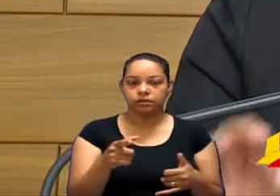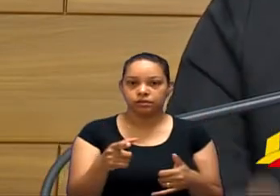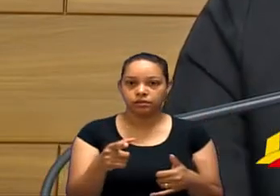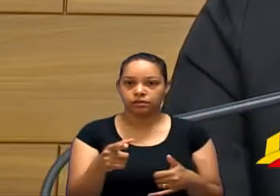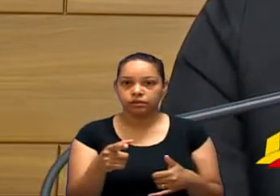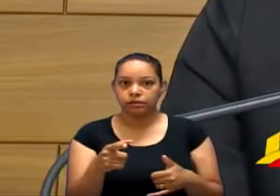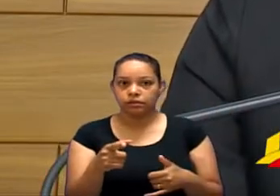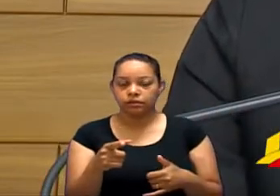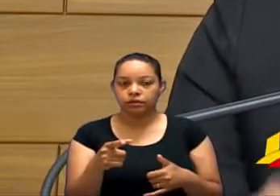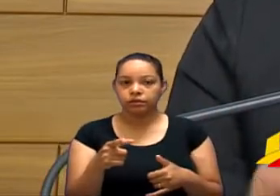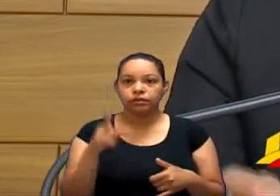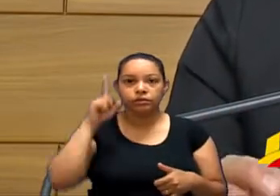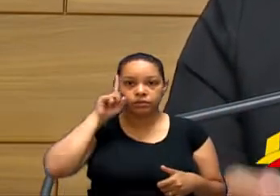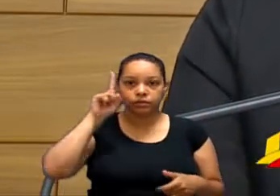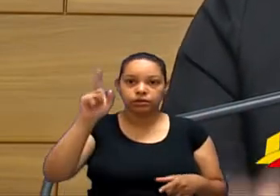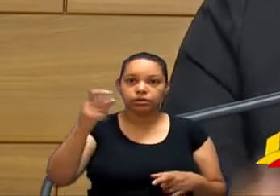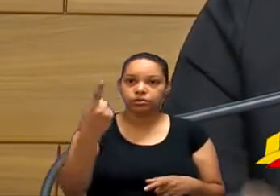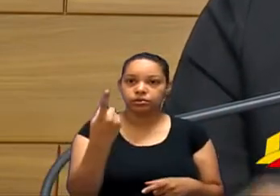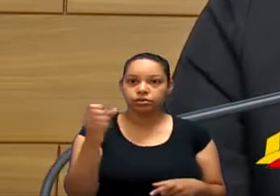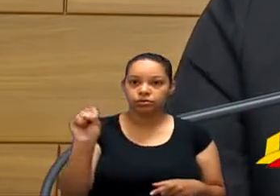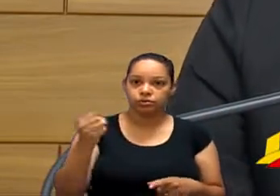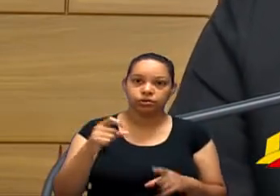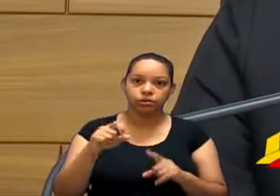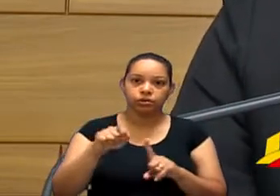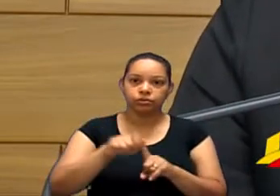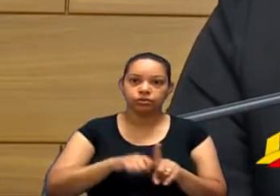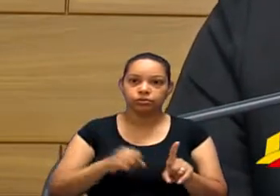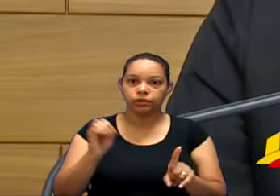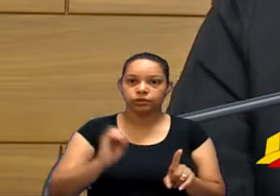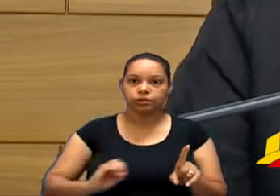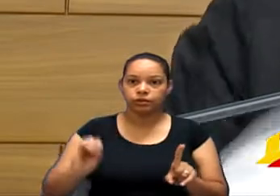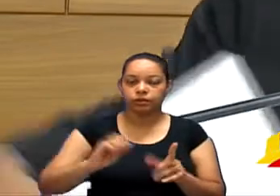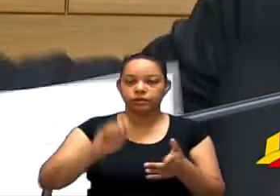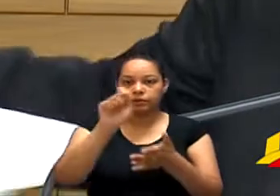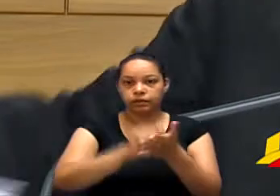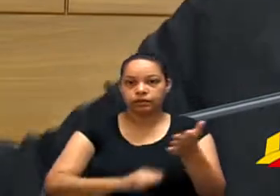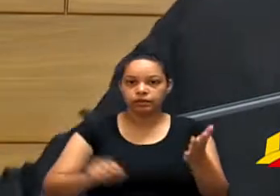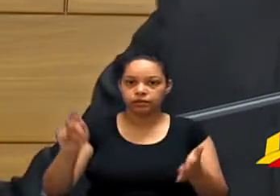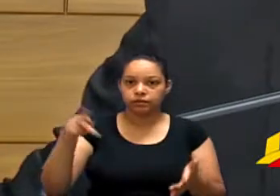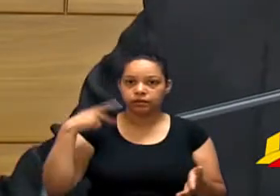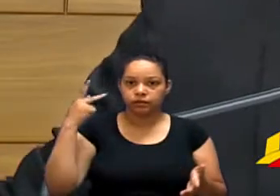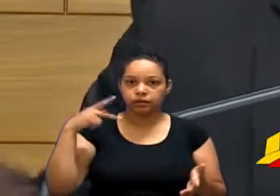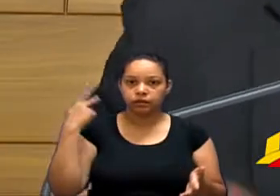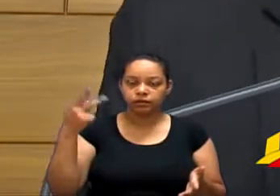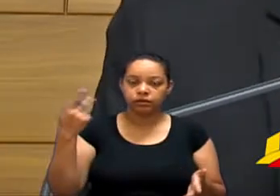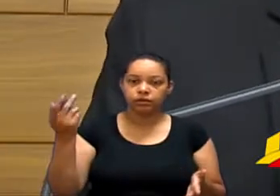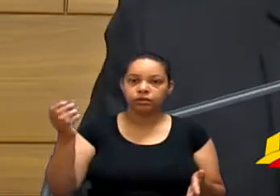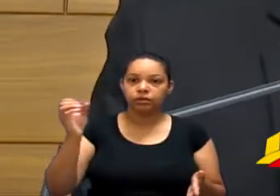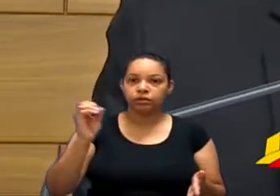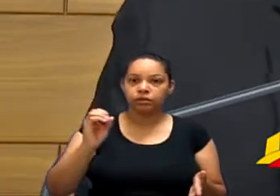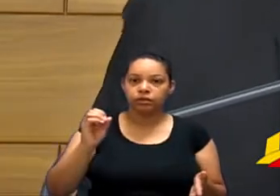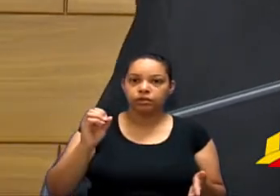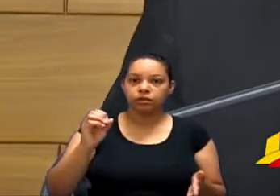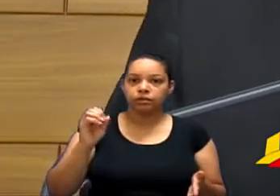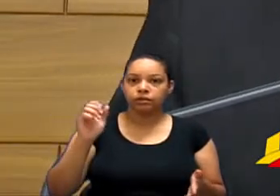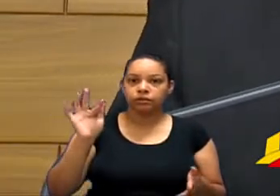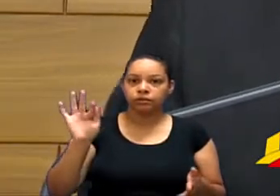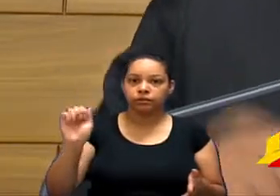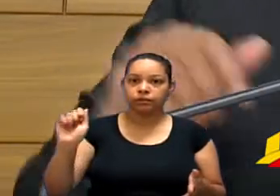correndo no dia de hoje no dia 18 de outubro assinado para este Vereador Fábio cimor mas algum vereador com voto de congratulações